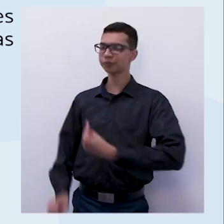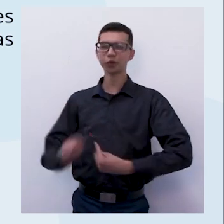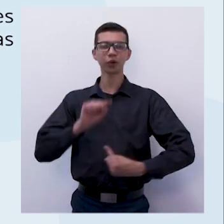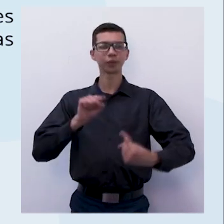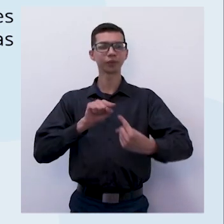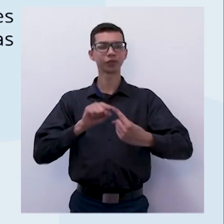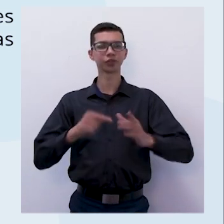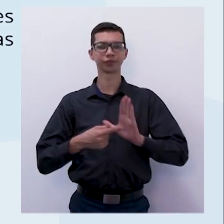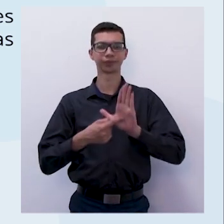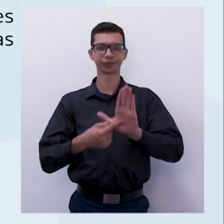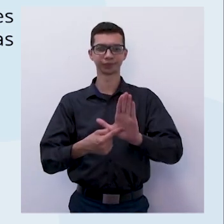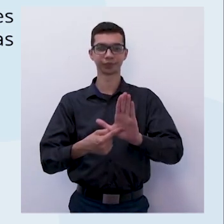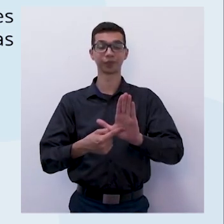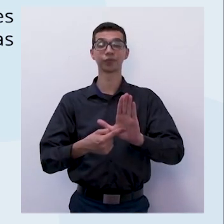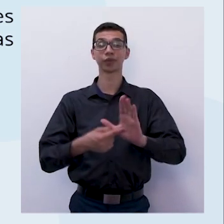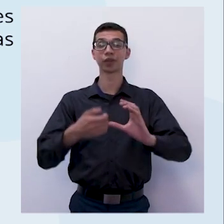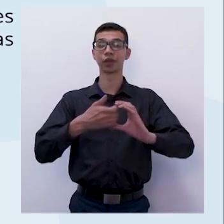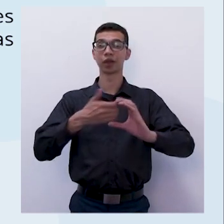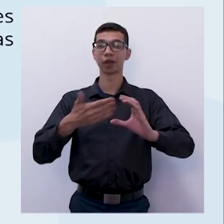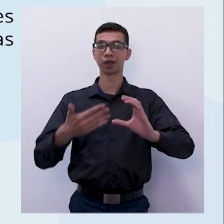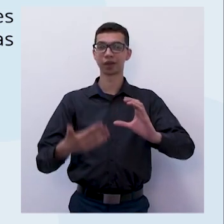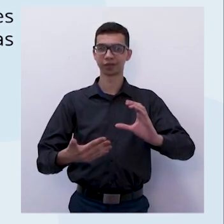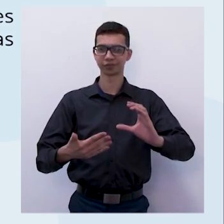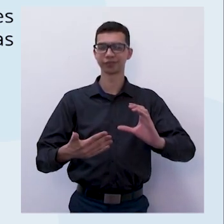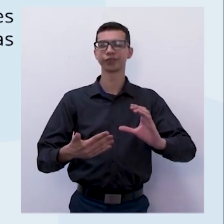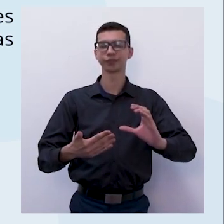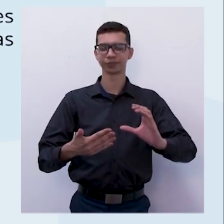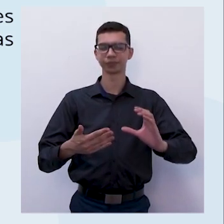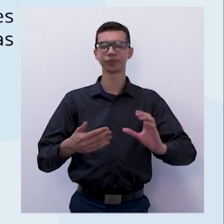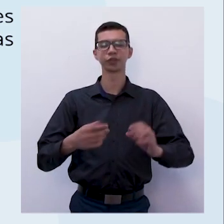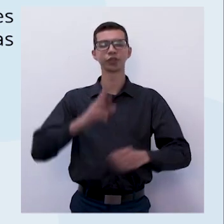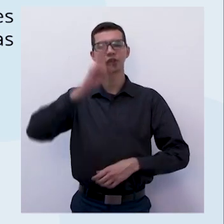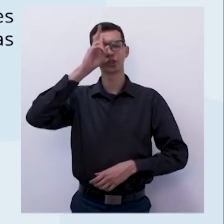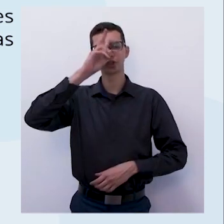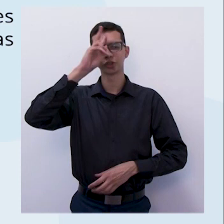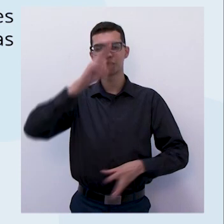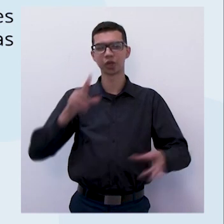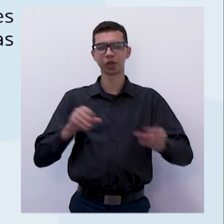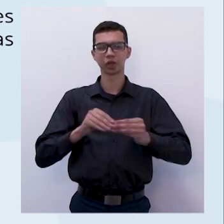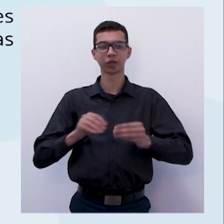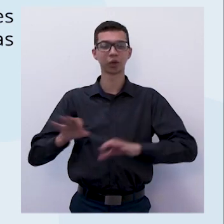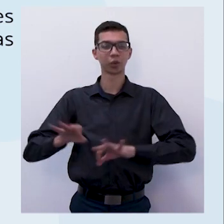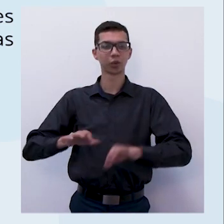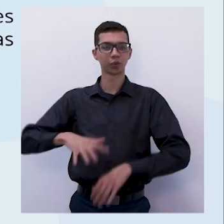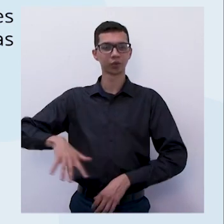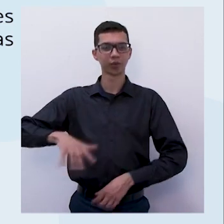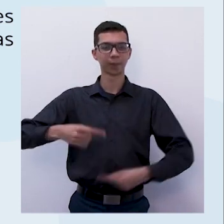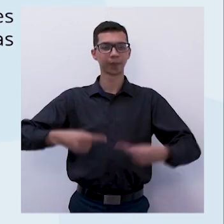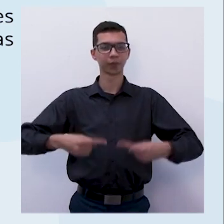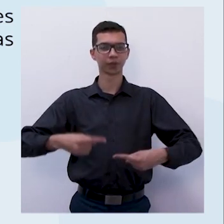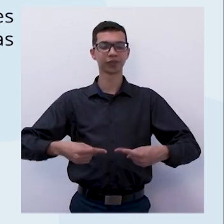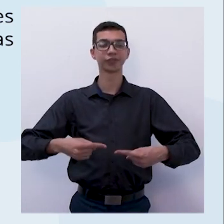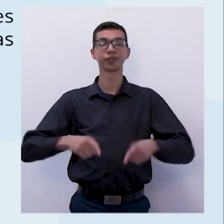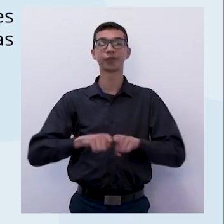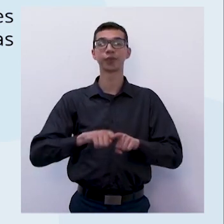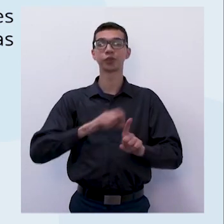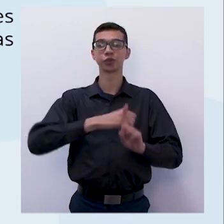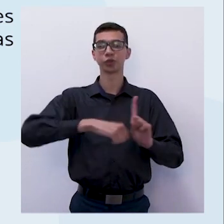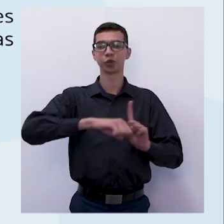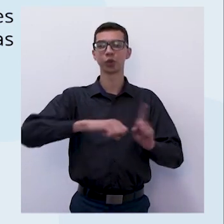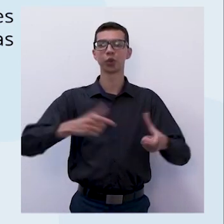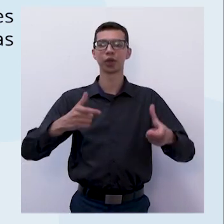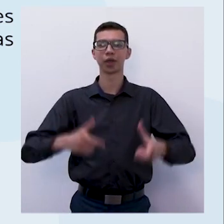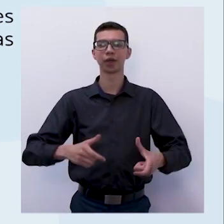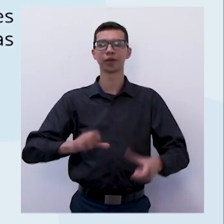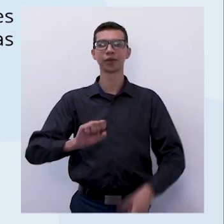a formação e as características e um breve histórico da organização política e social de Esparta. As